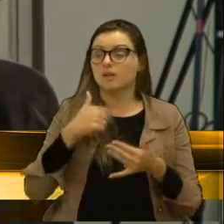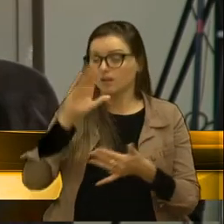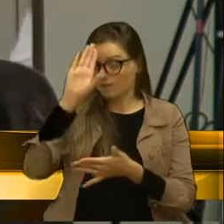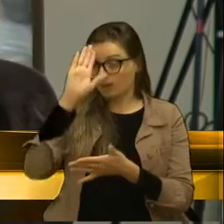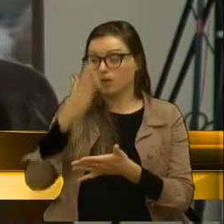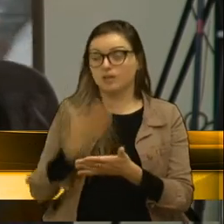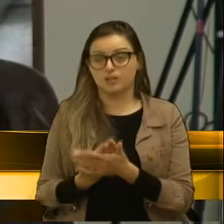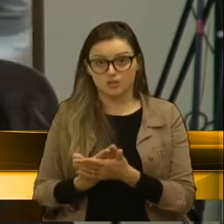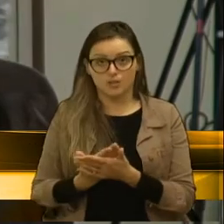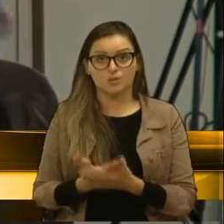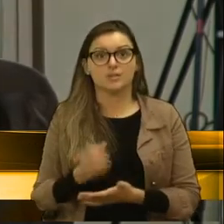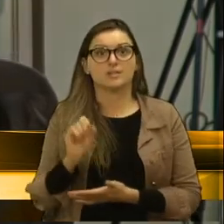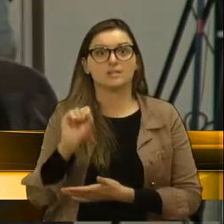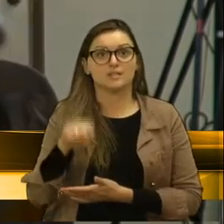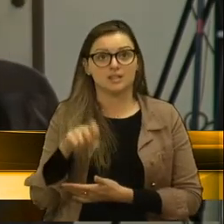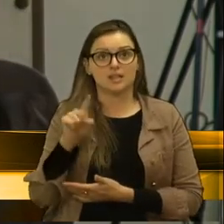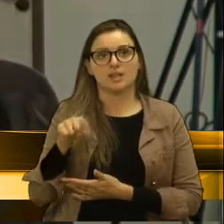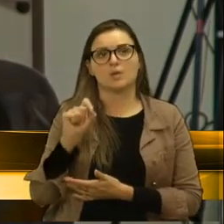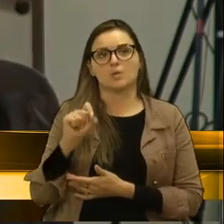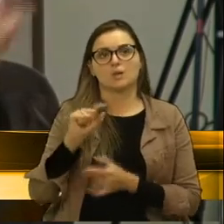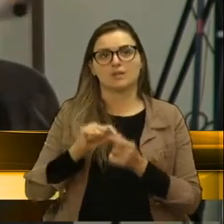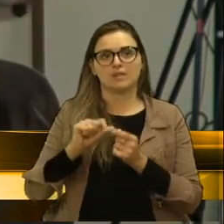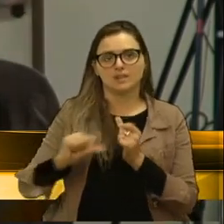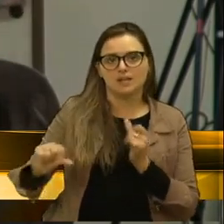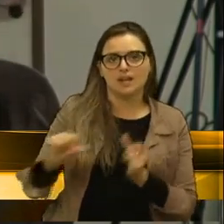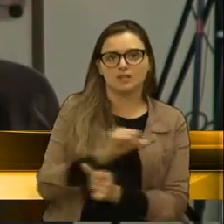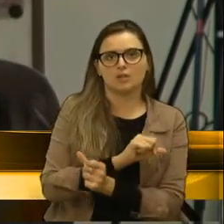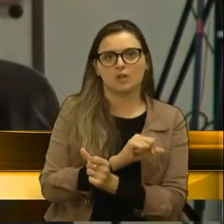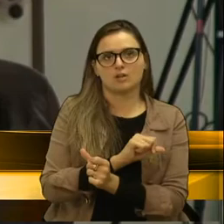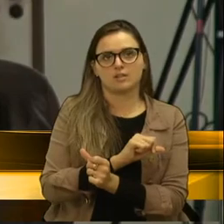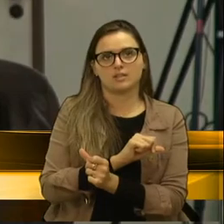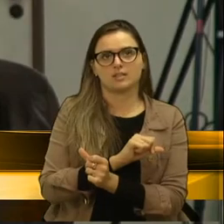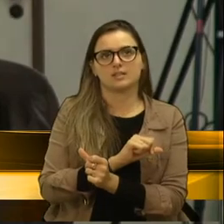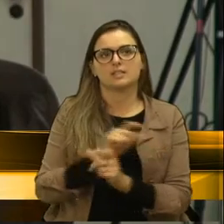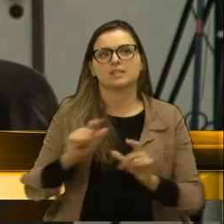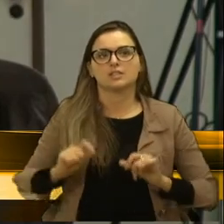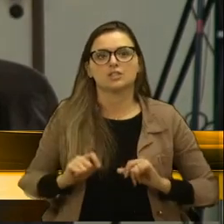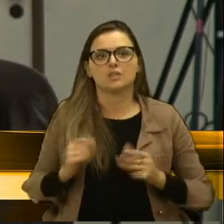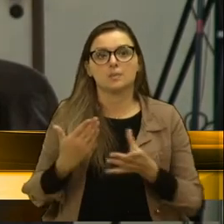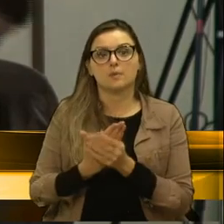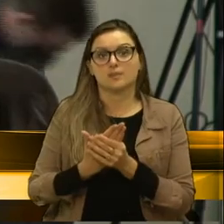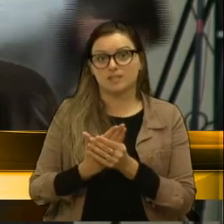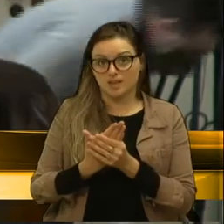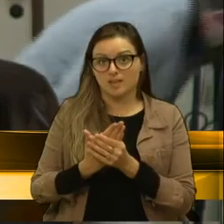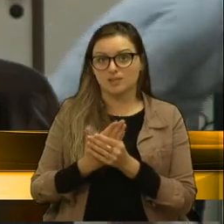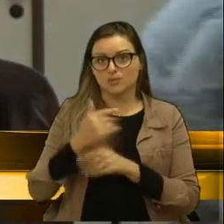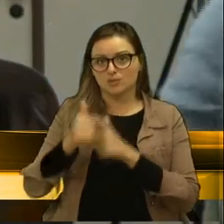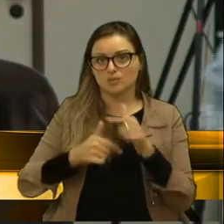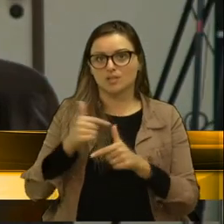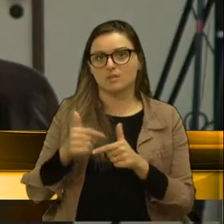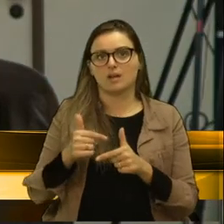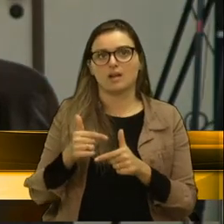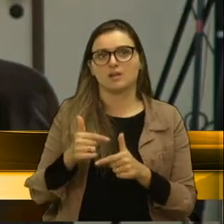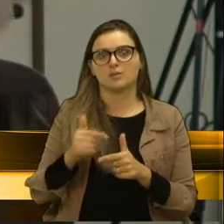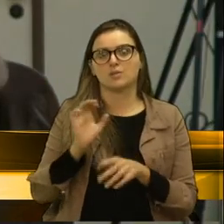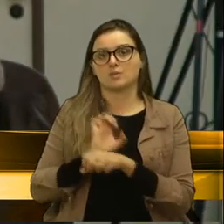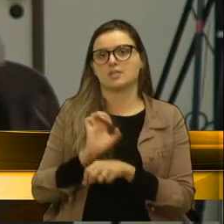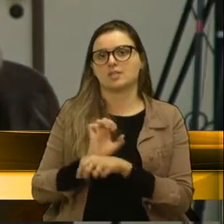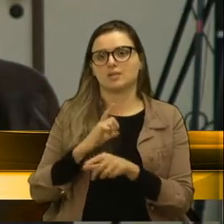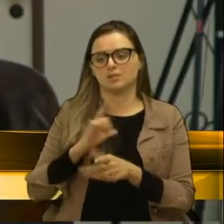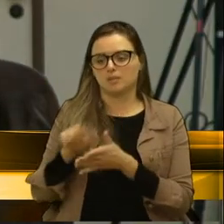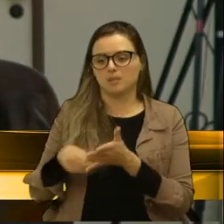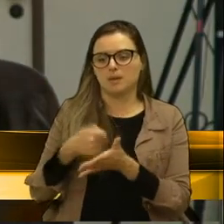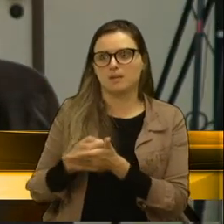que isso aqui é que reverteu hoje a quantidade de ações trabalhistas que o Estado tem para pagar. Então,